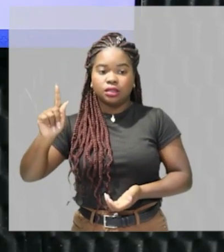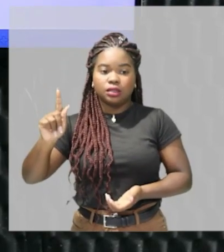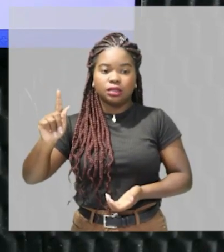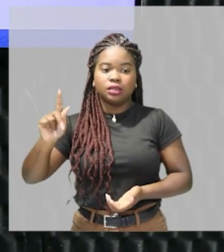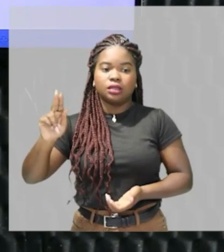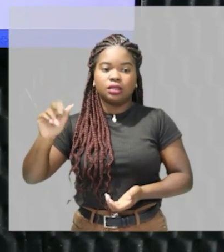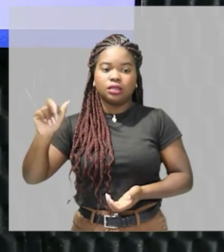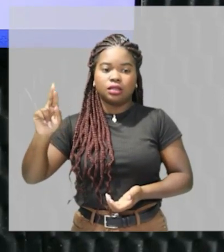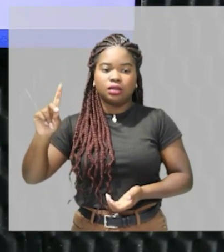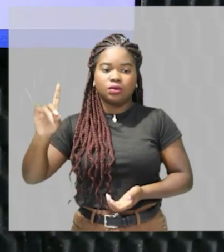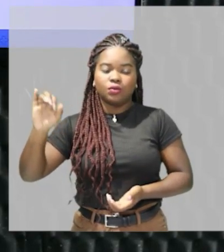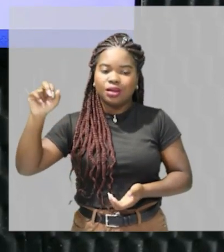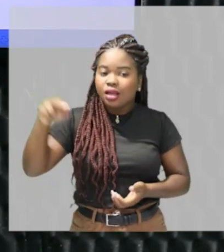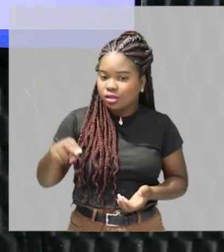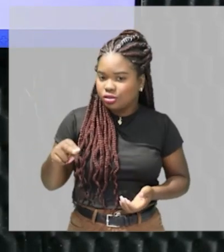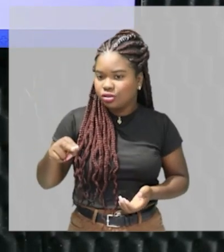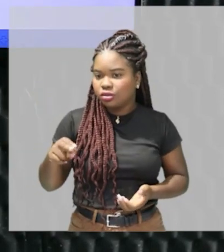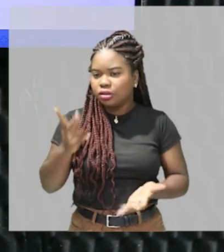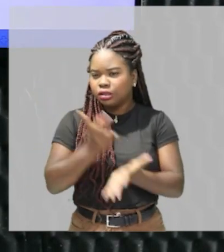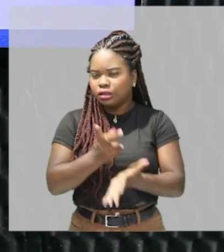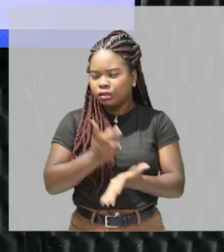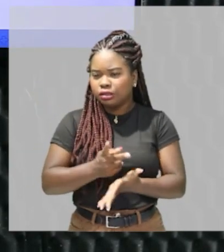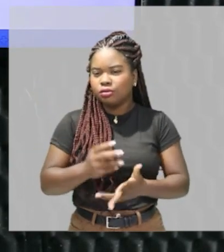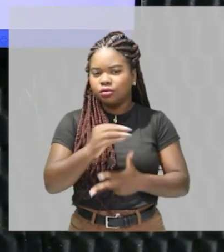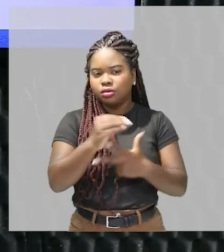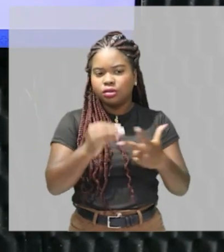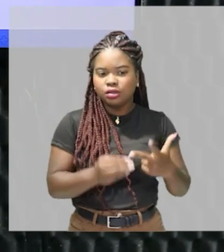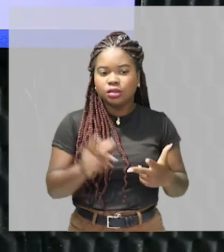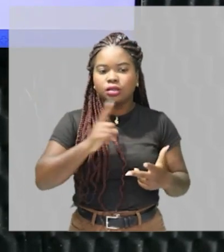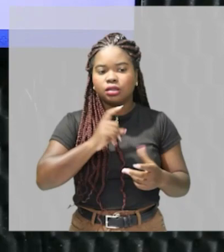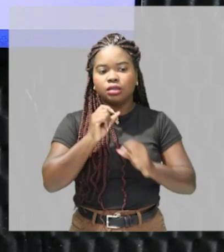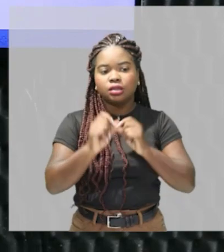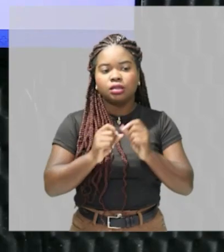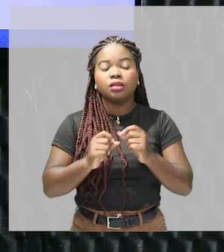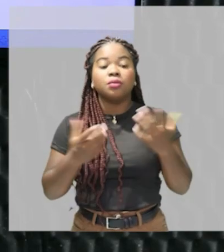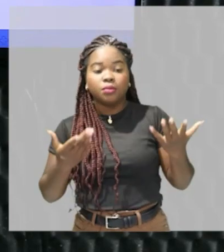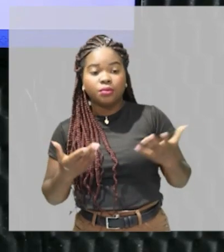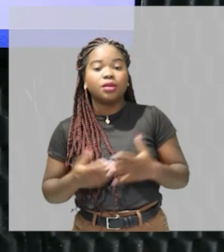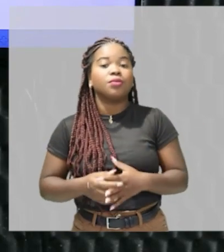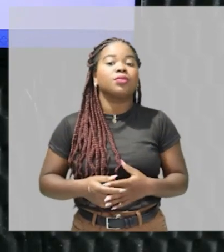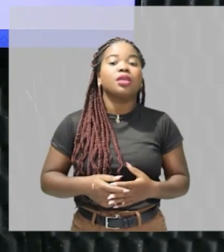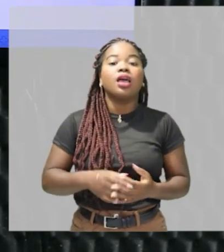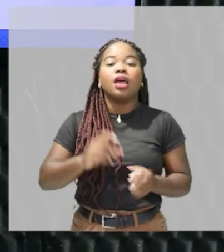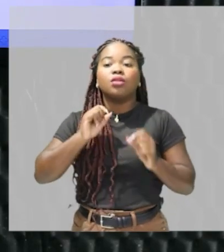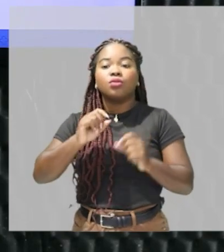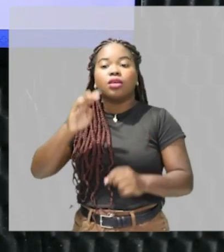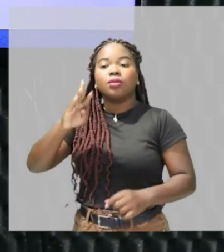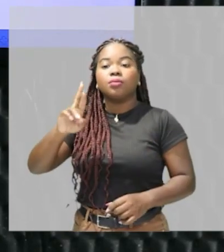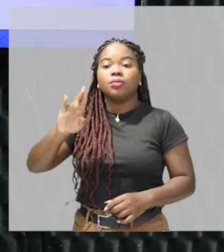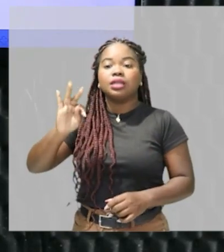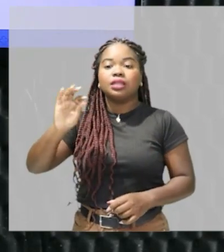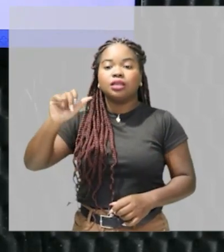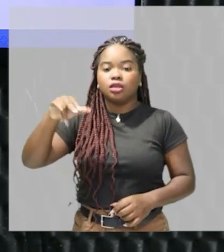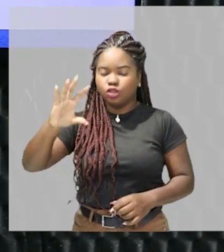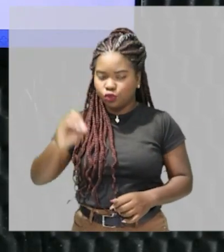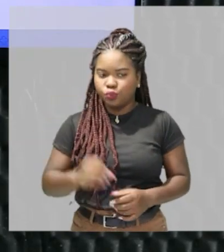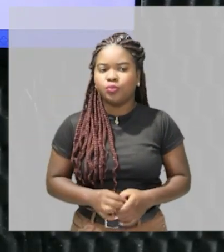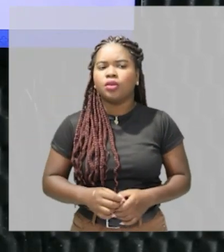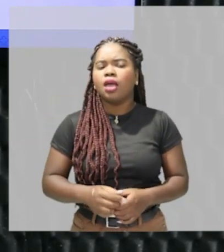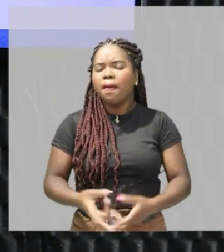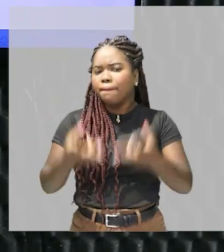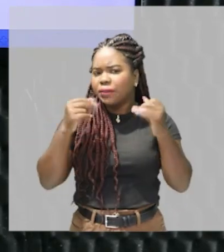Enem, que tem como fonte o inglês britânico, tá bom? The Guardian também é do Reino Unido. Olha o enunciado da